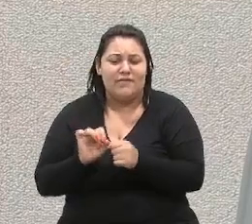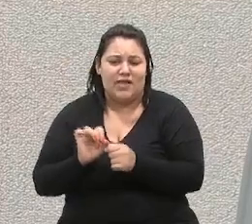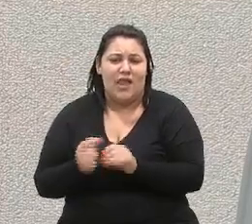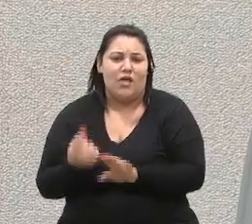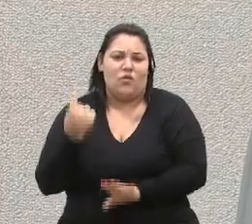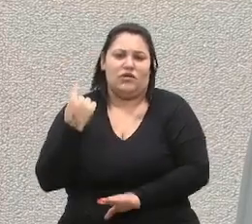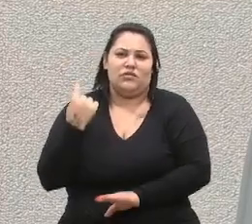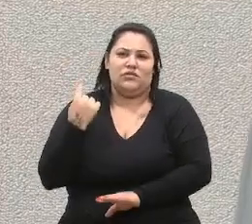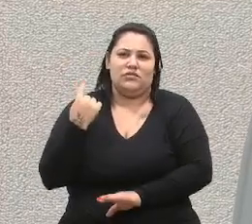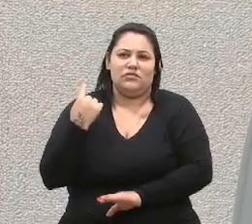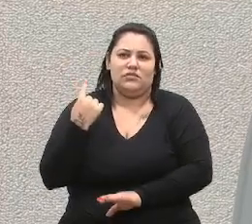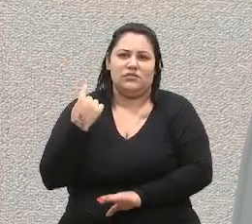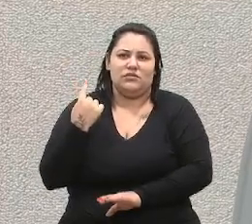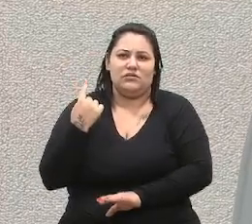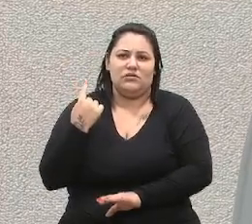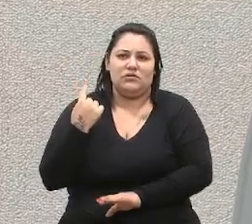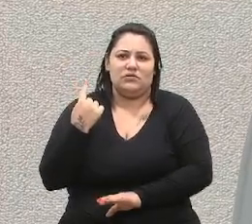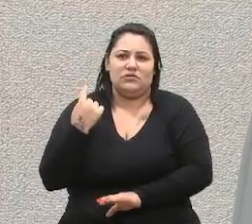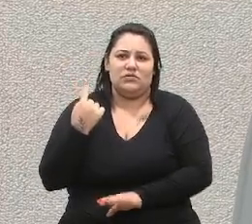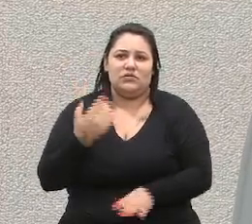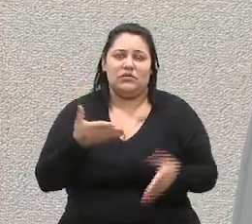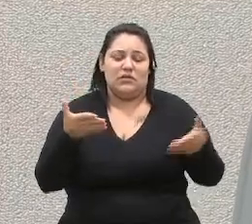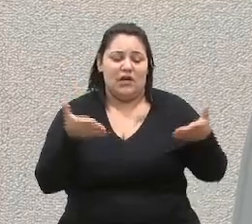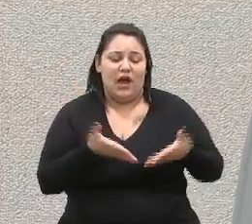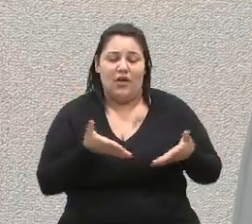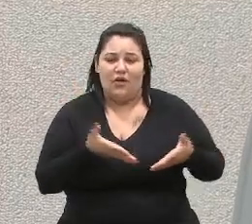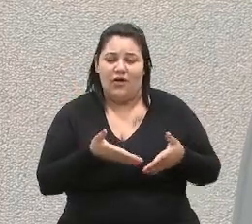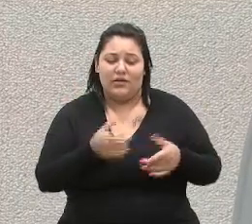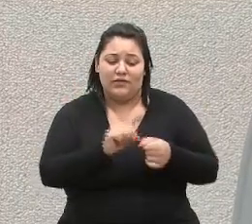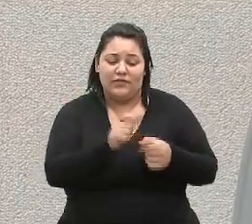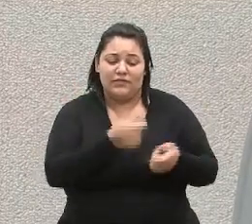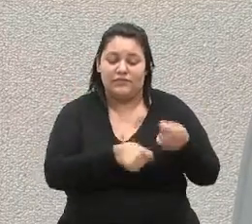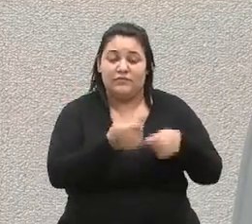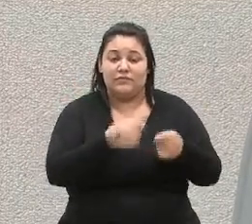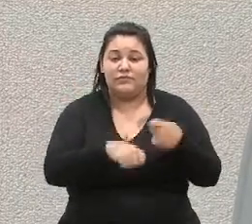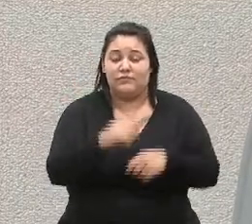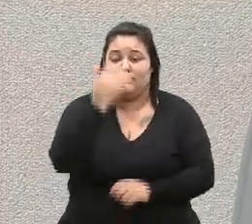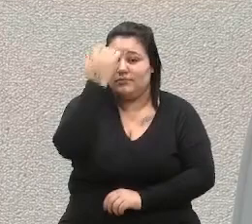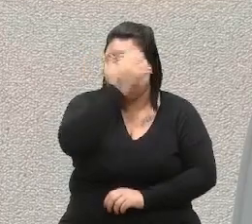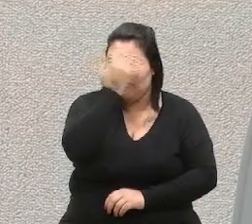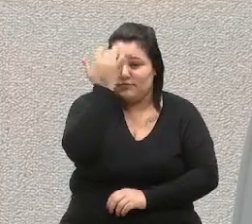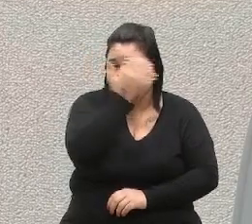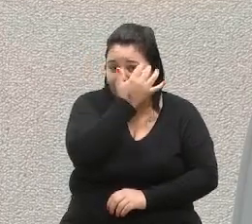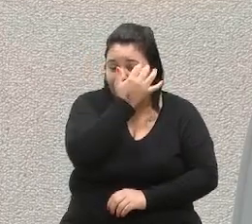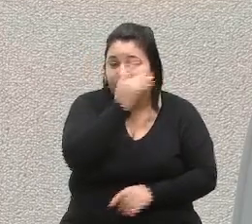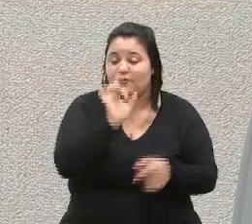feitos está sendo feito pela administração do prefeito Adilode Domênico.